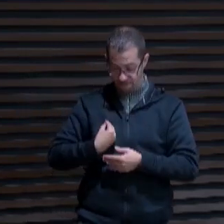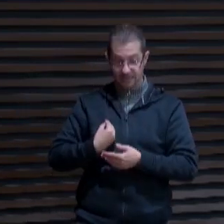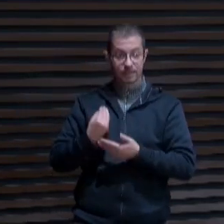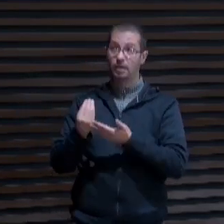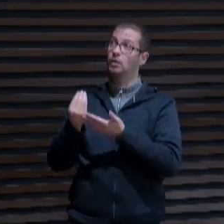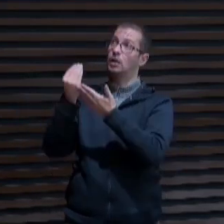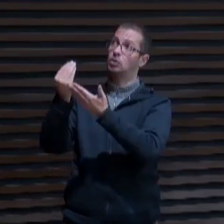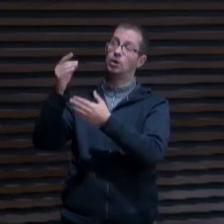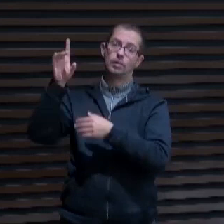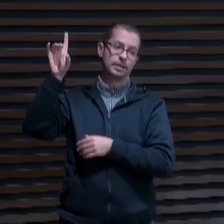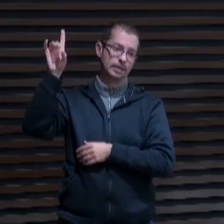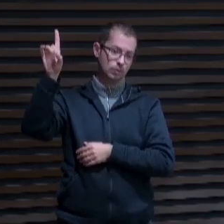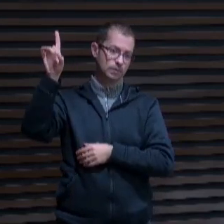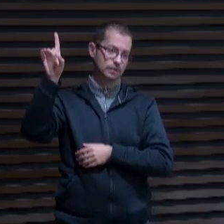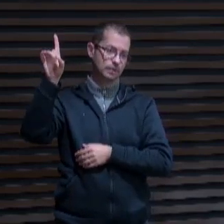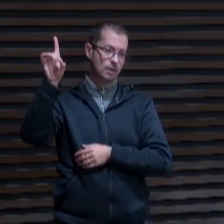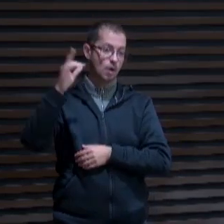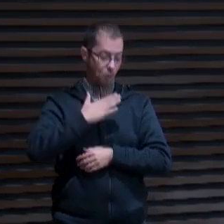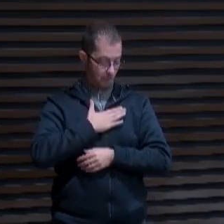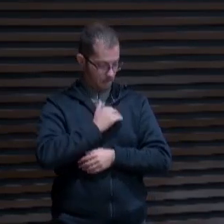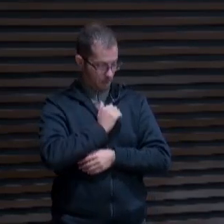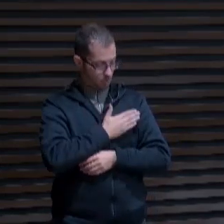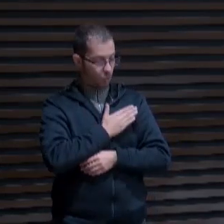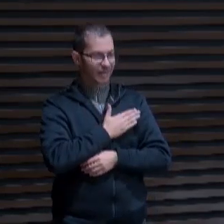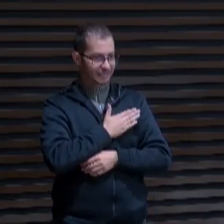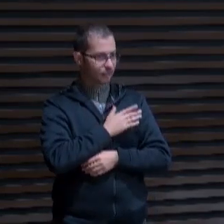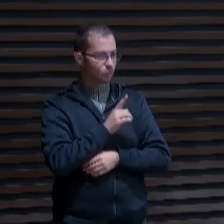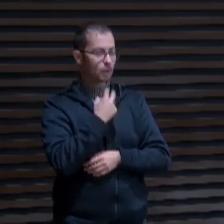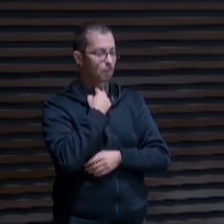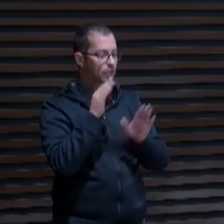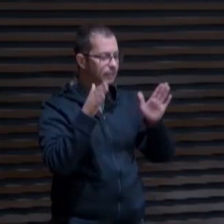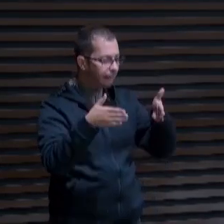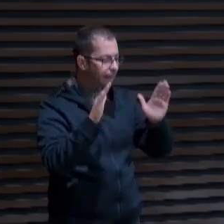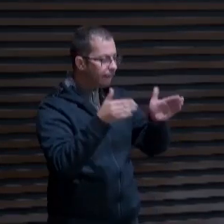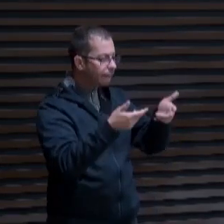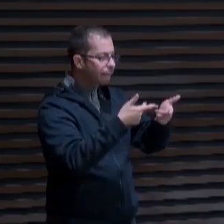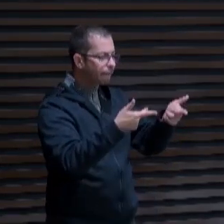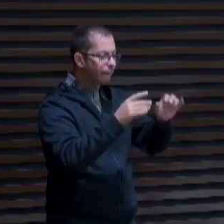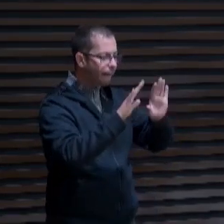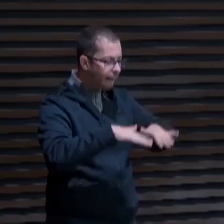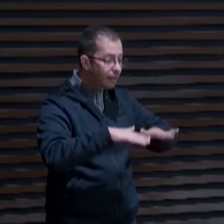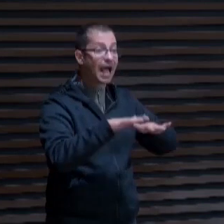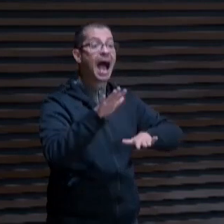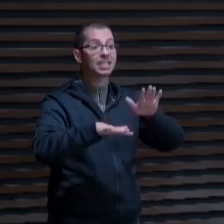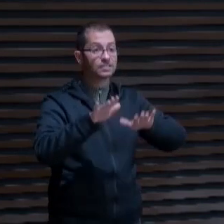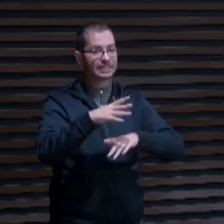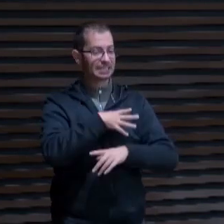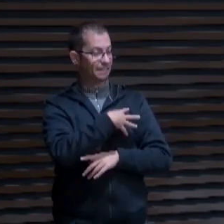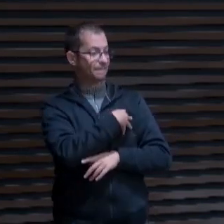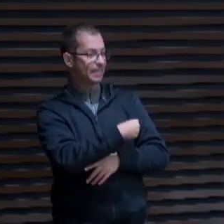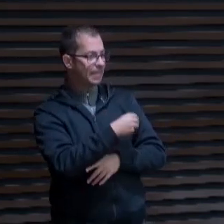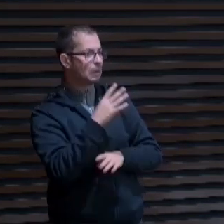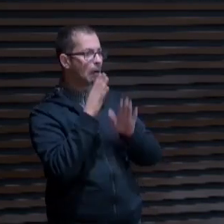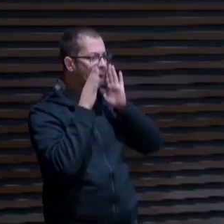idolatrando. Eu estou colocando no meu coração um ídolo e me prostrando diante dele. Pode ser seu filho, sua filha, pode ser sua